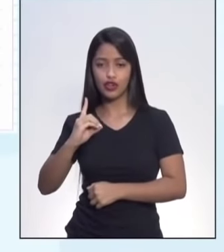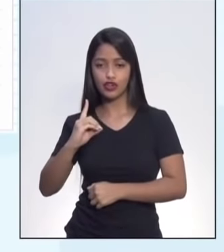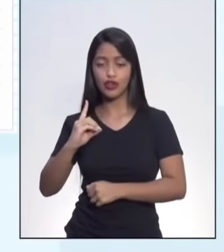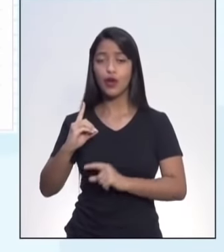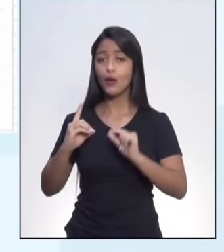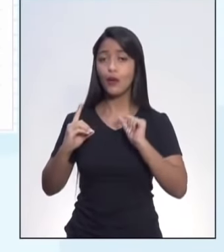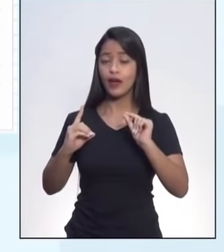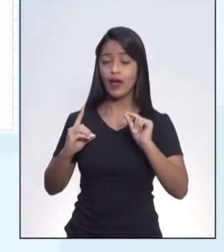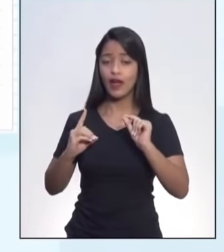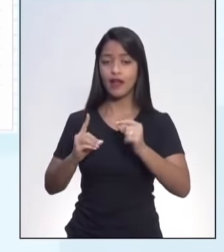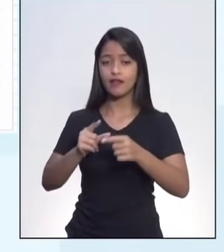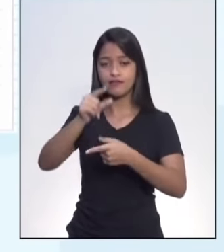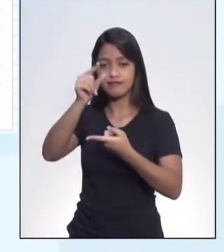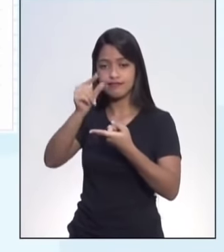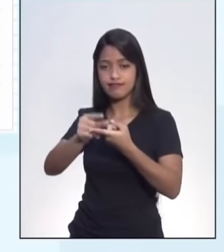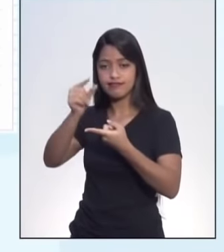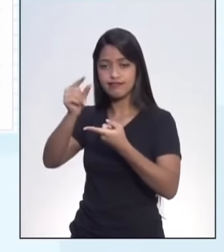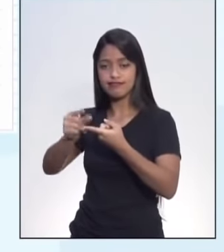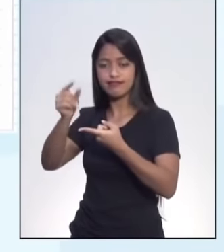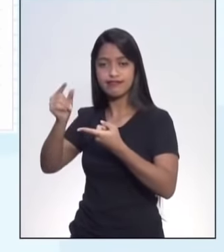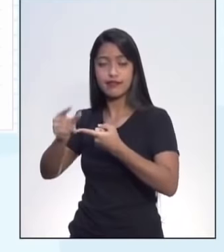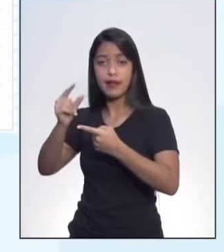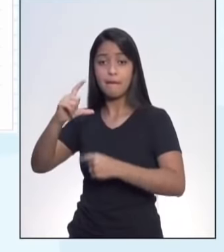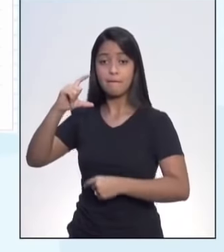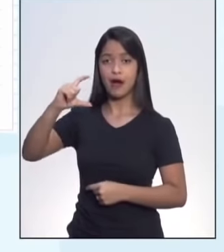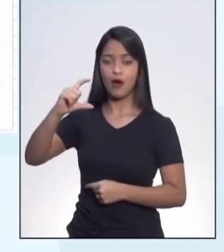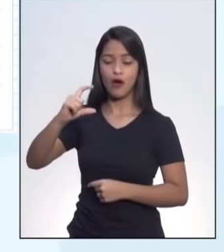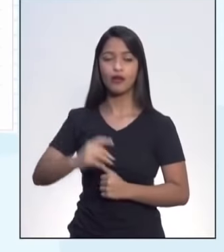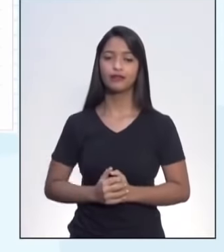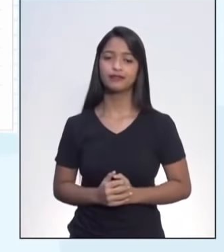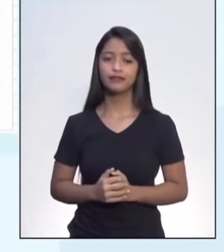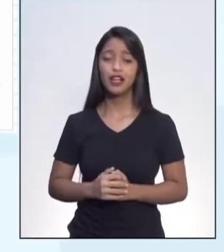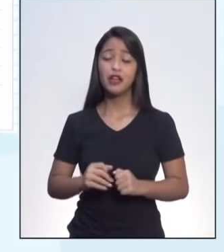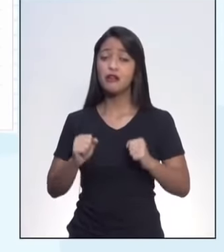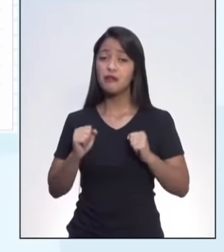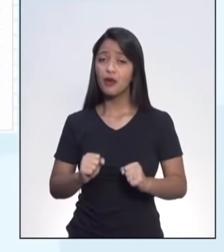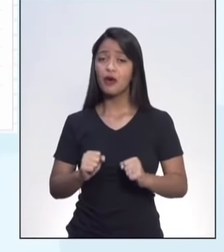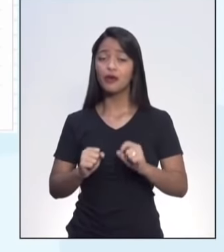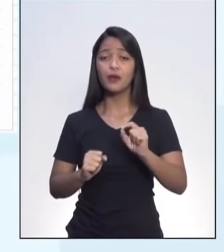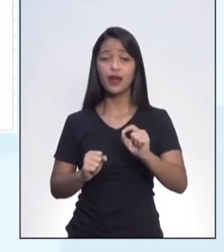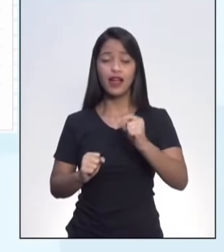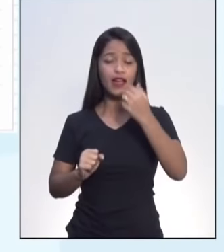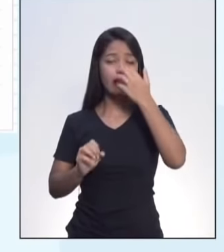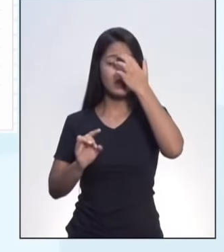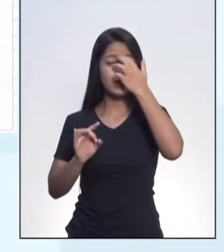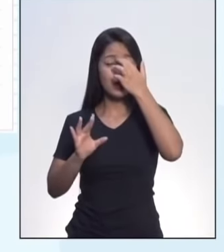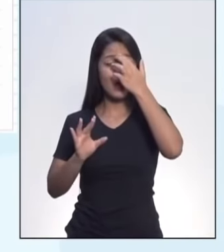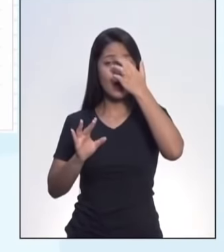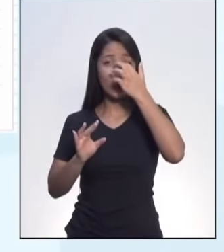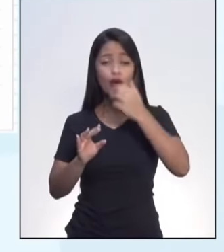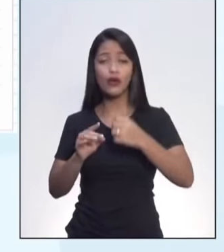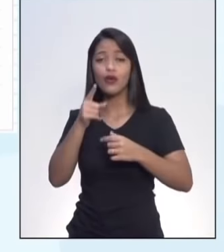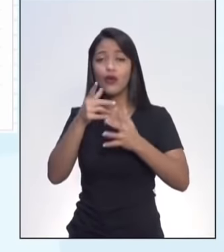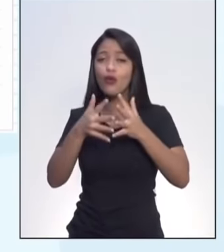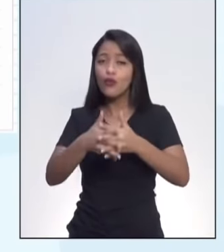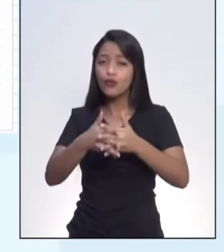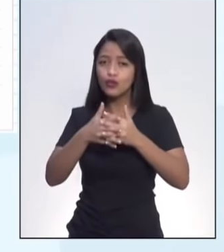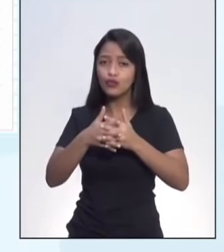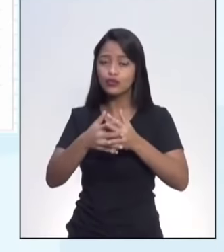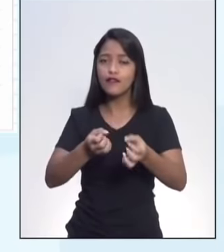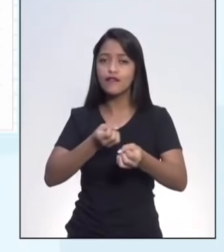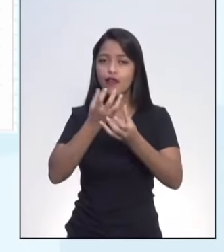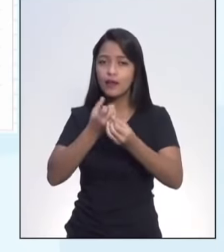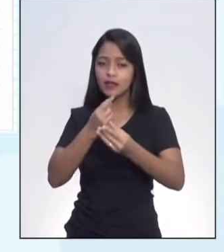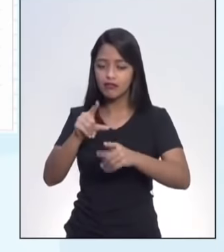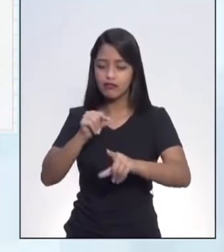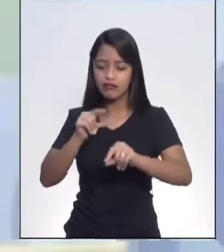na verdade. Então, talvez tenha sido só uma questãozinha aí de quais dados eu pegaria. Isso. Mas foi o que eu